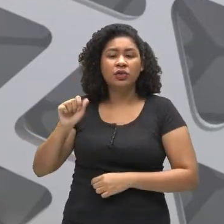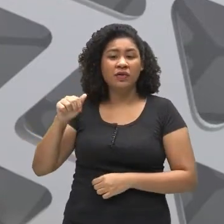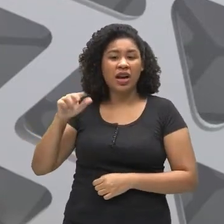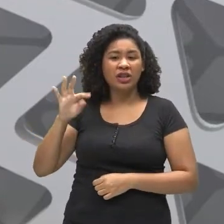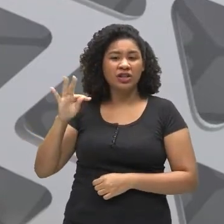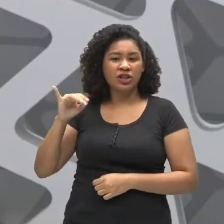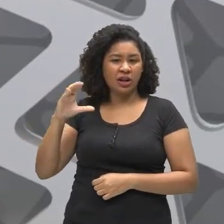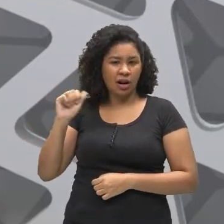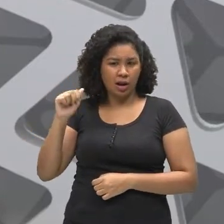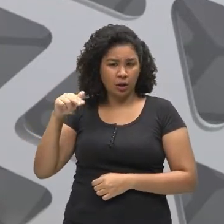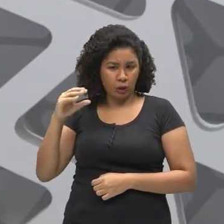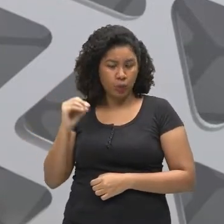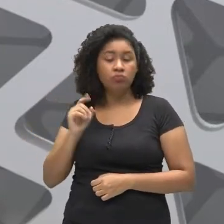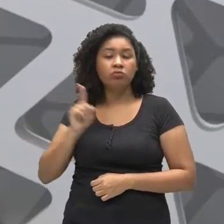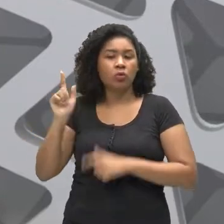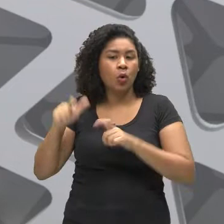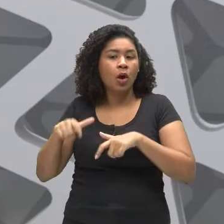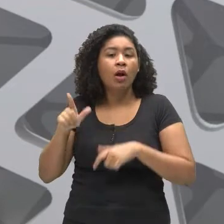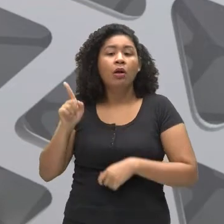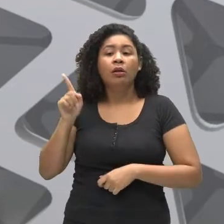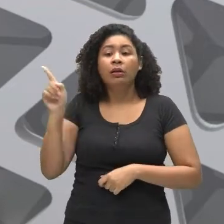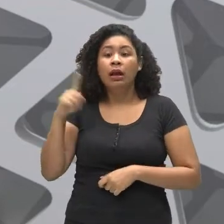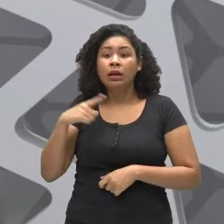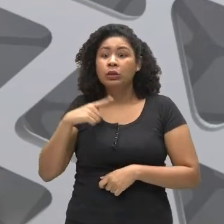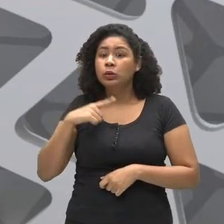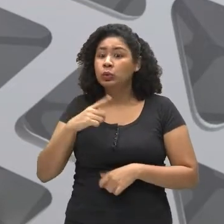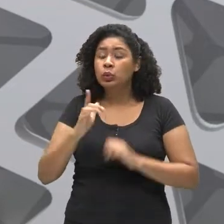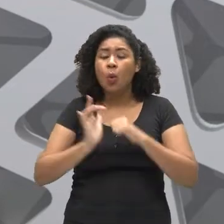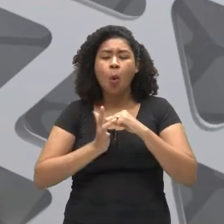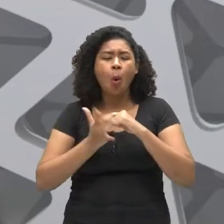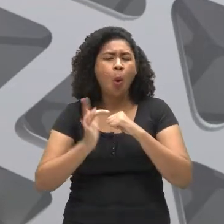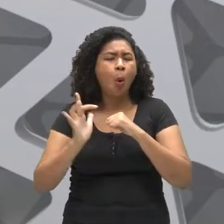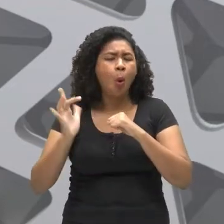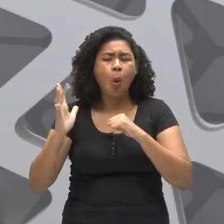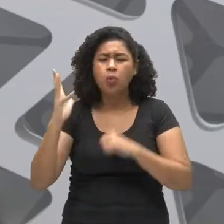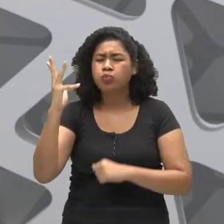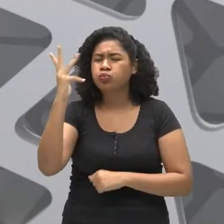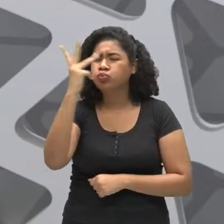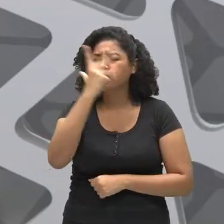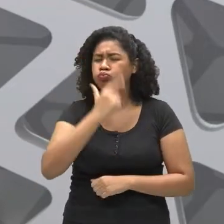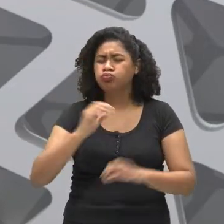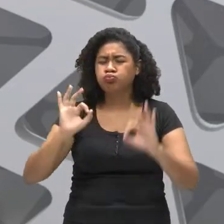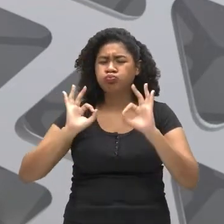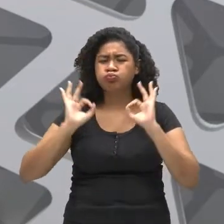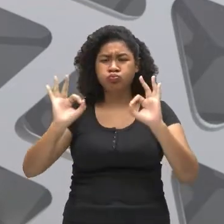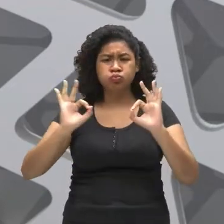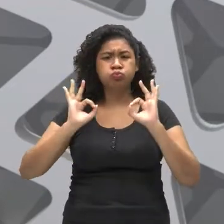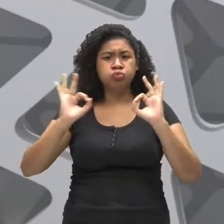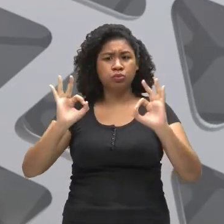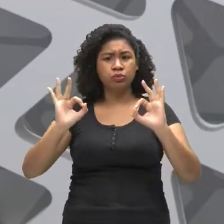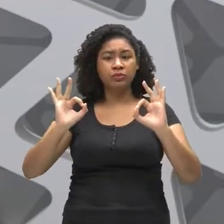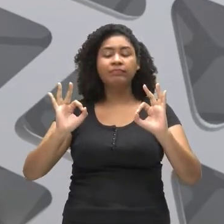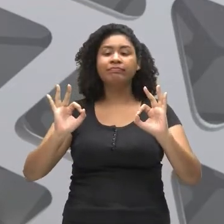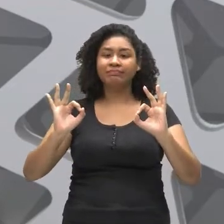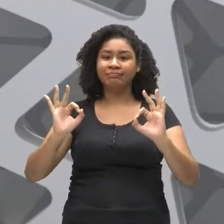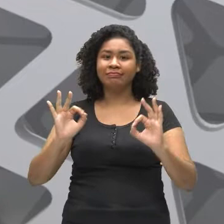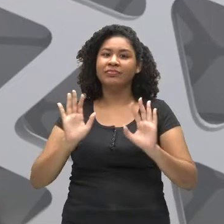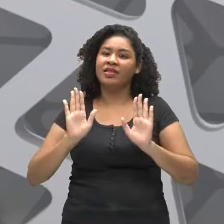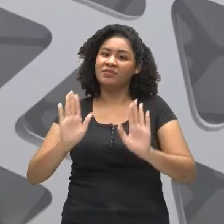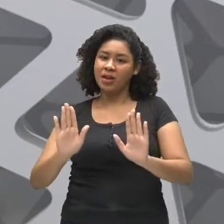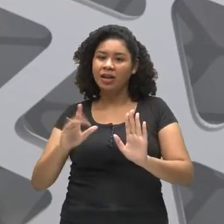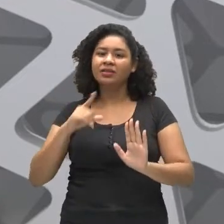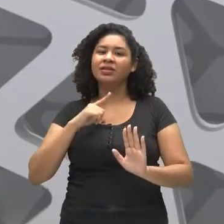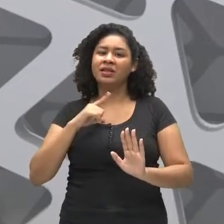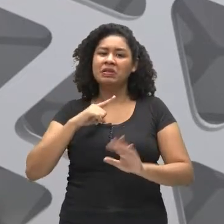Então isso também pesava bastante, sem contar as indulgências que vocês viram no finalzinho do vídeo, né? Que foi o que mais magoou Martinho